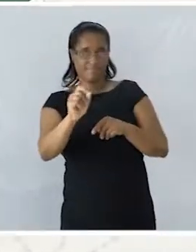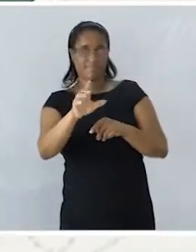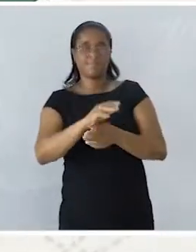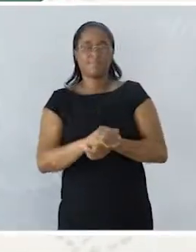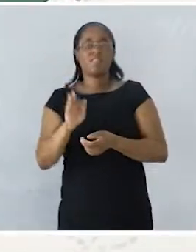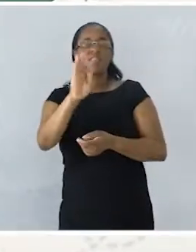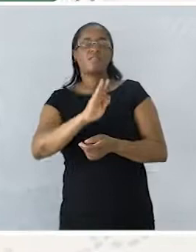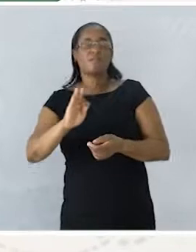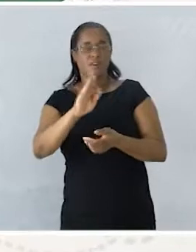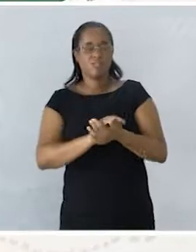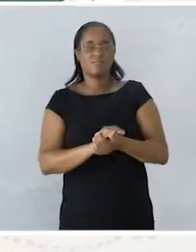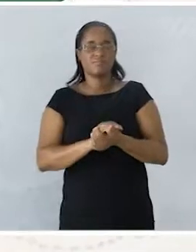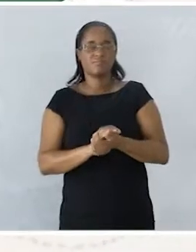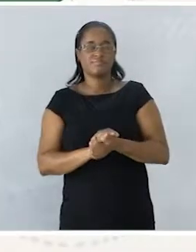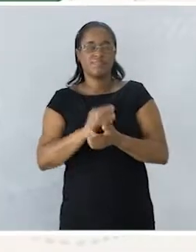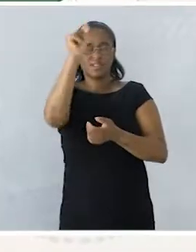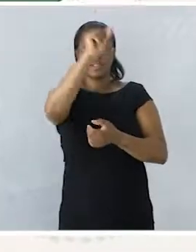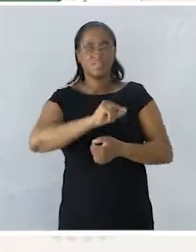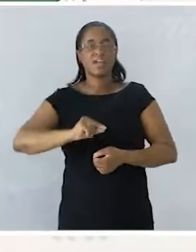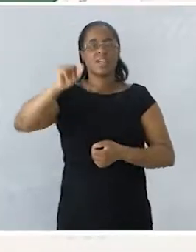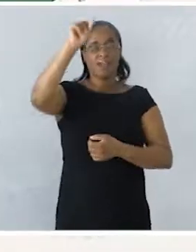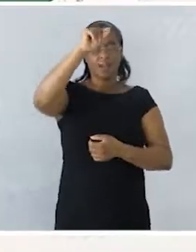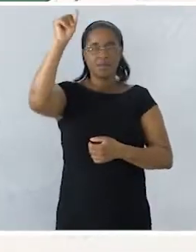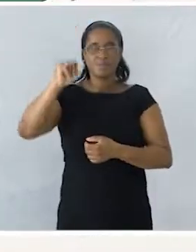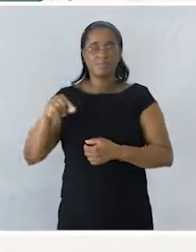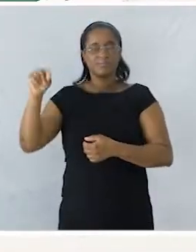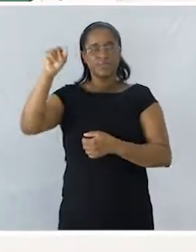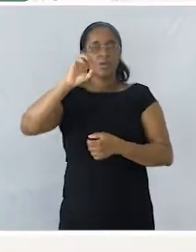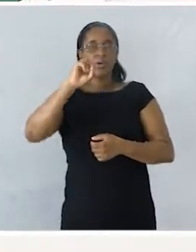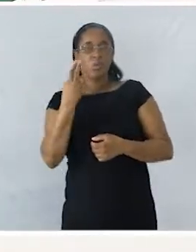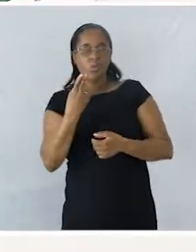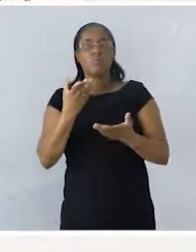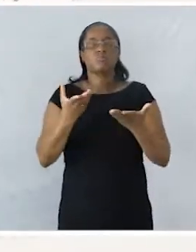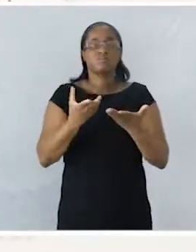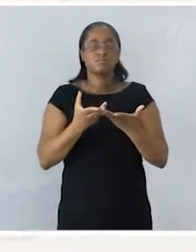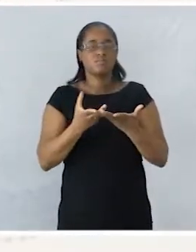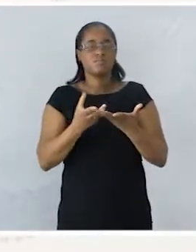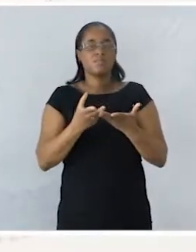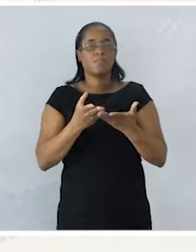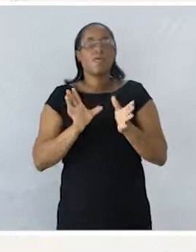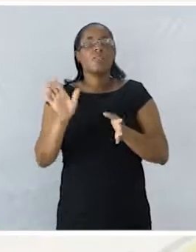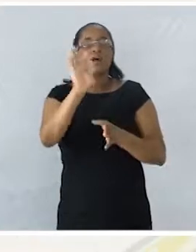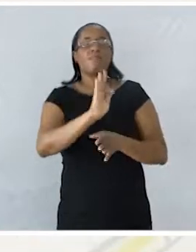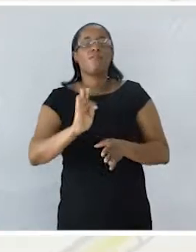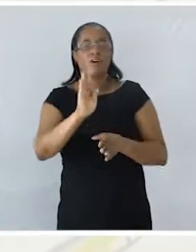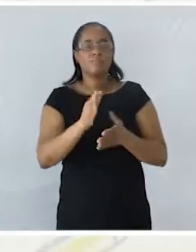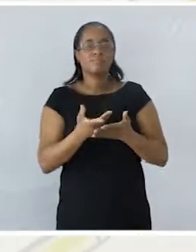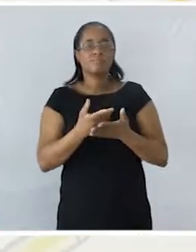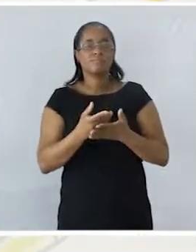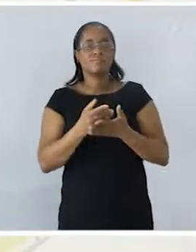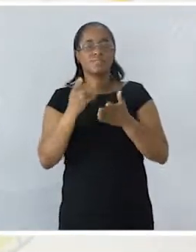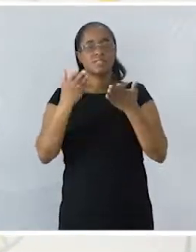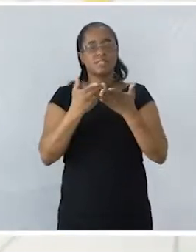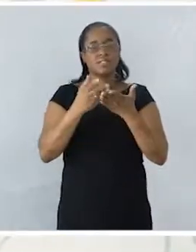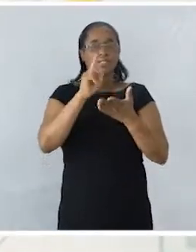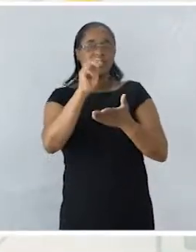na forma de diagrama, fica melhor, ou na forma de extensão, que é o conjunto